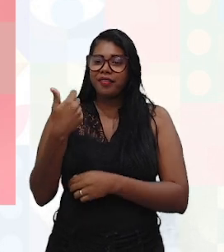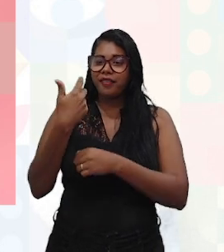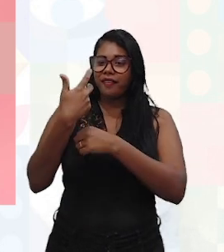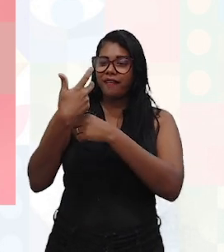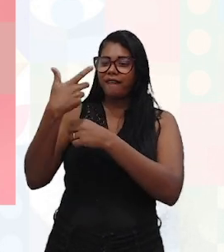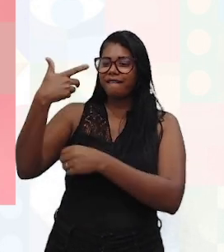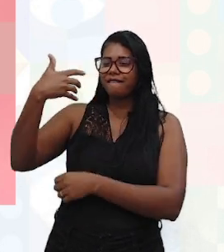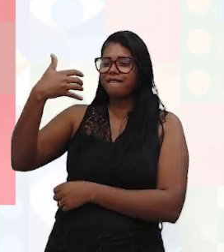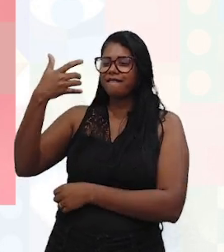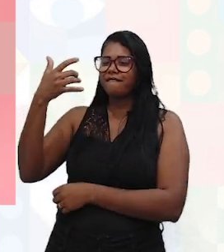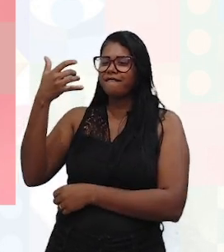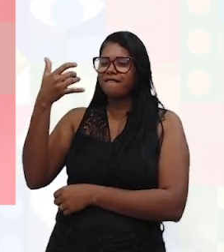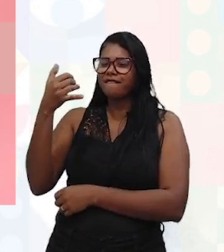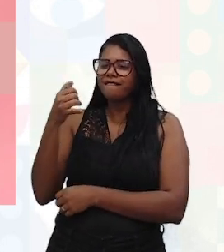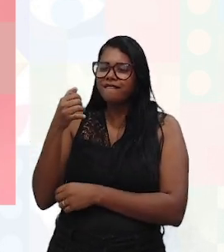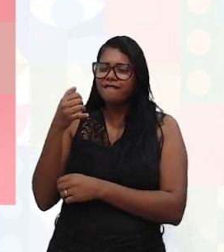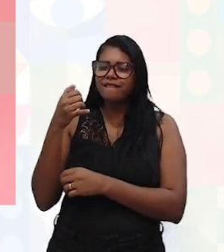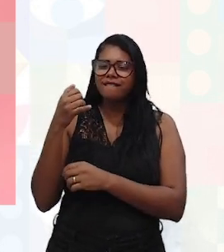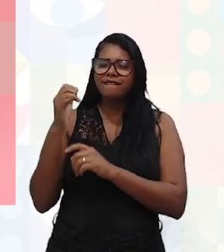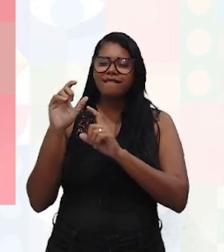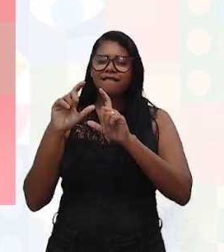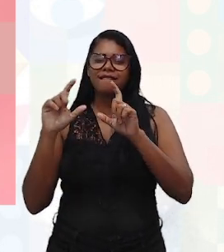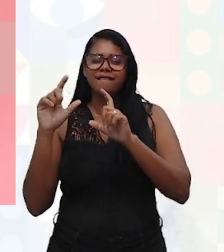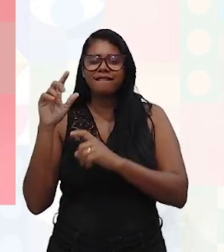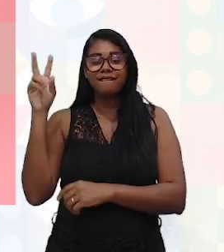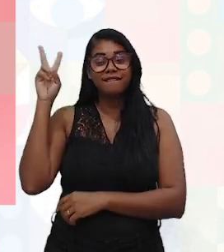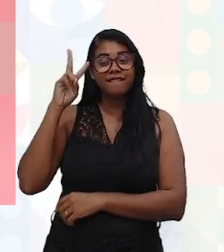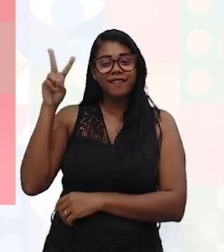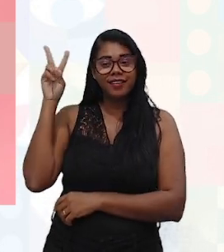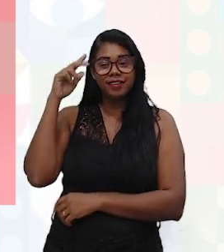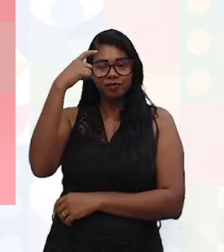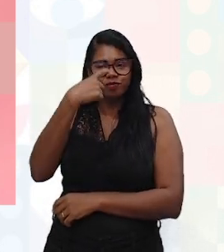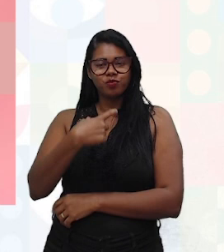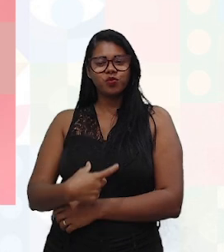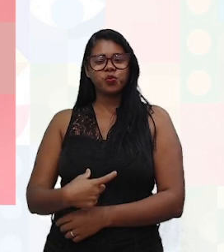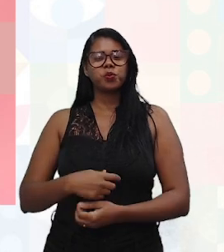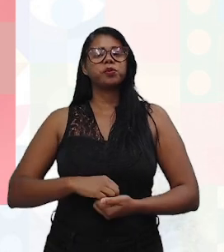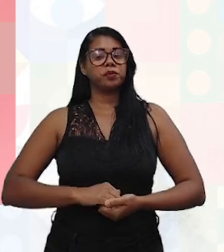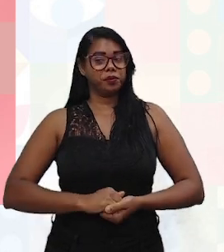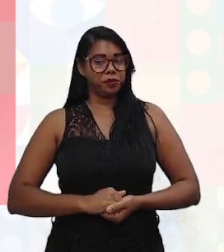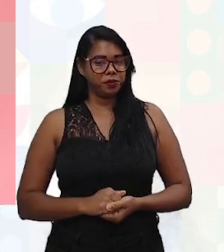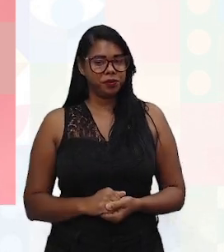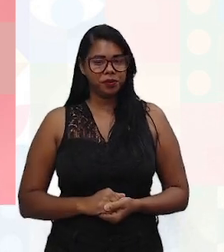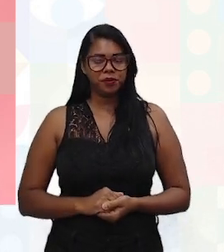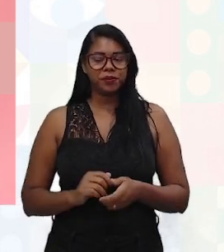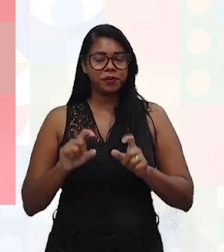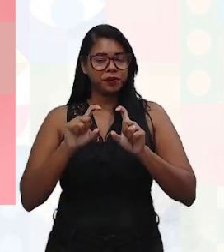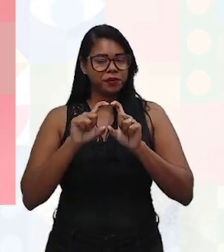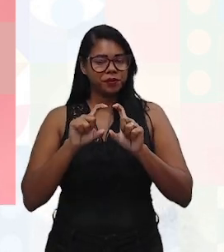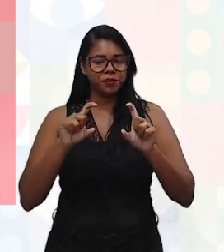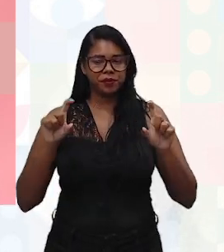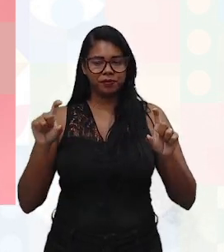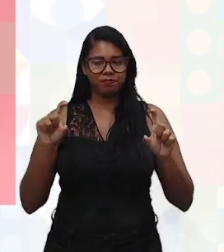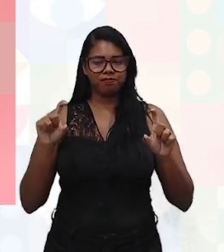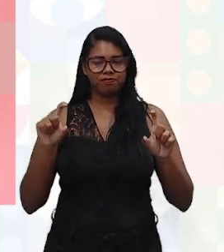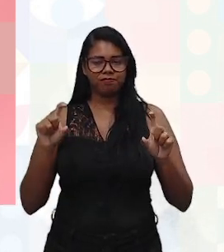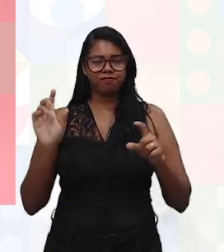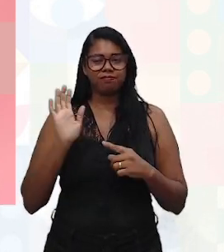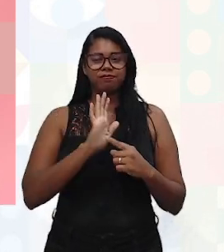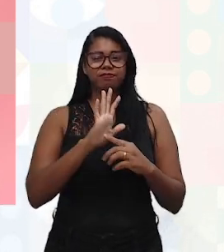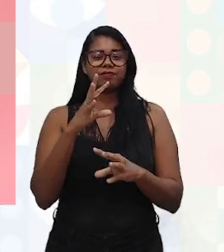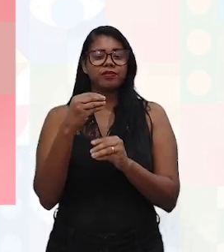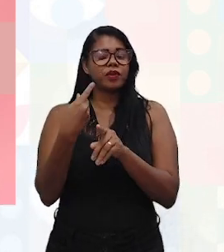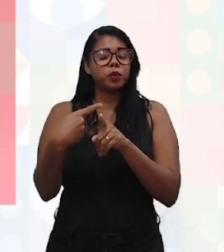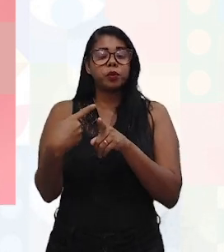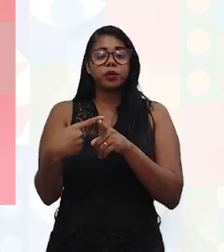sorrindo, botei na estante só para me lembrar que essa pessoa sou eu. Essa frase, minha gente, é bem emblemática.